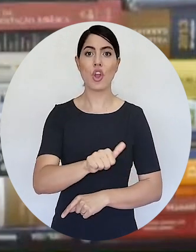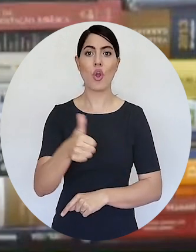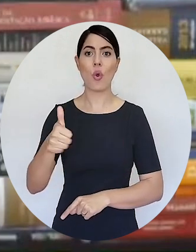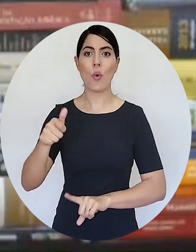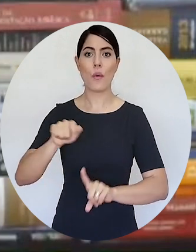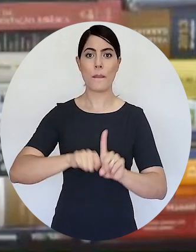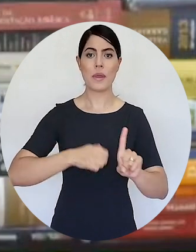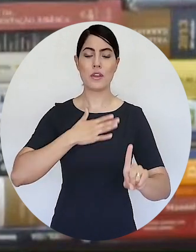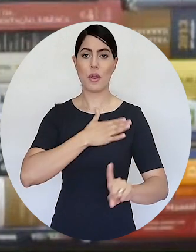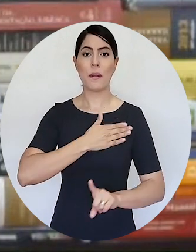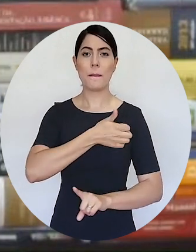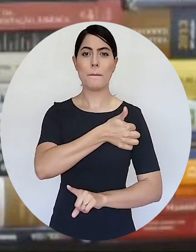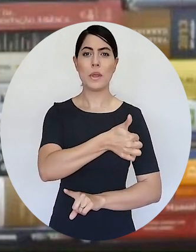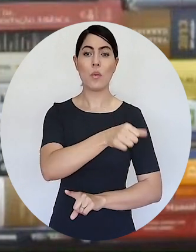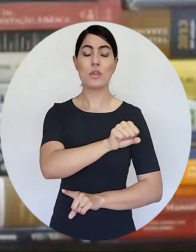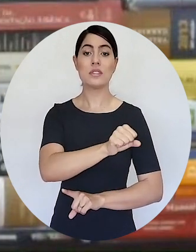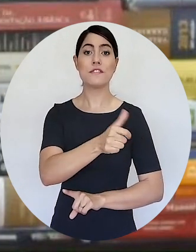de